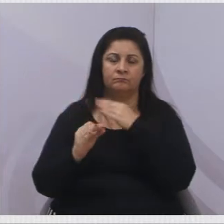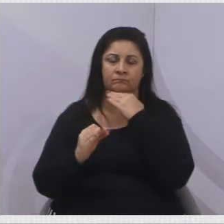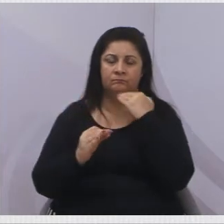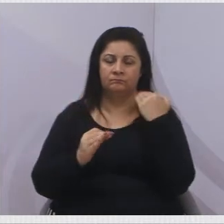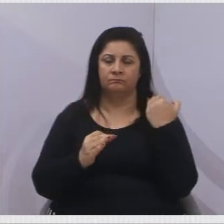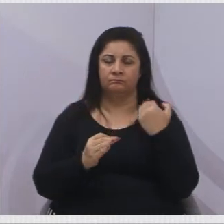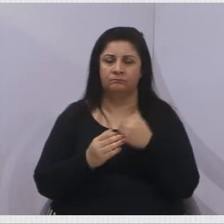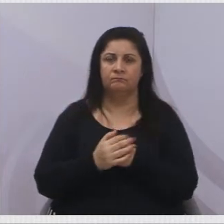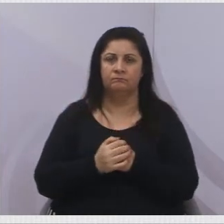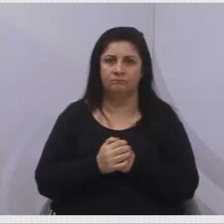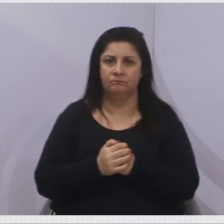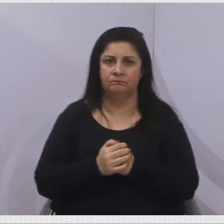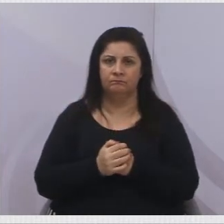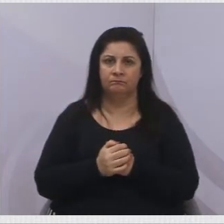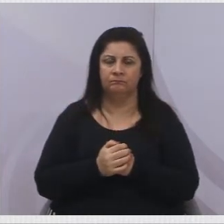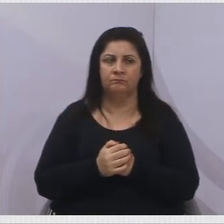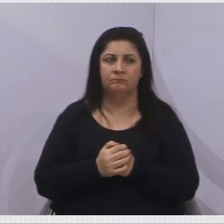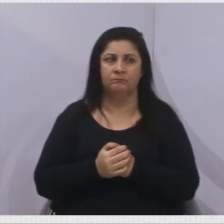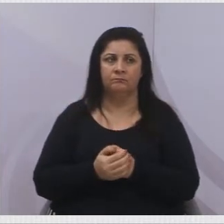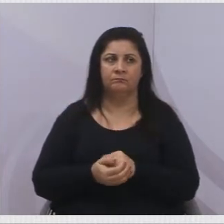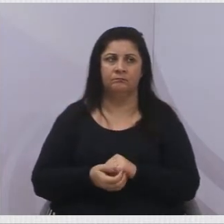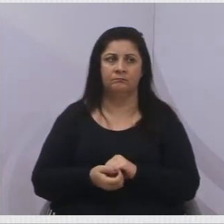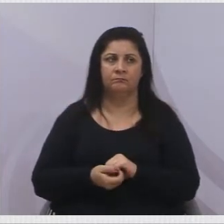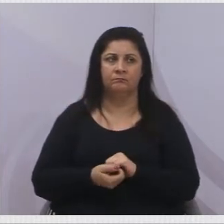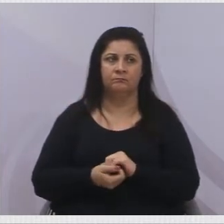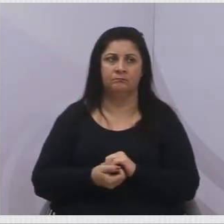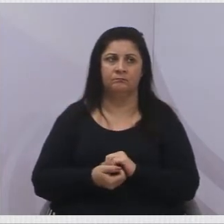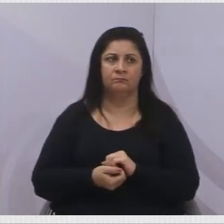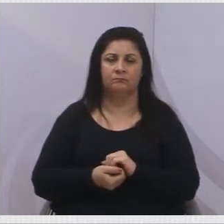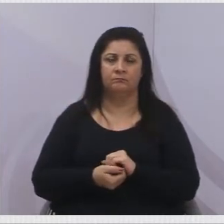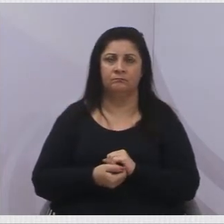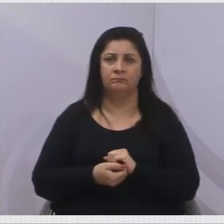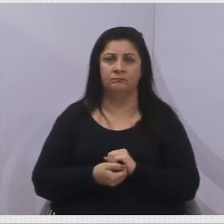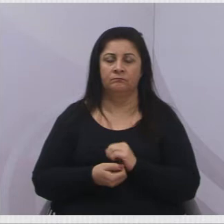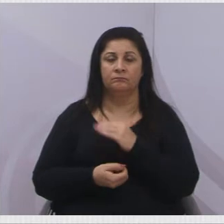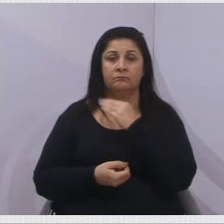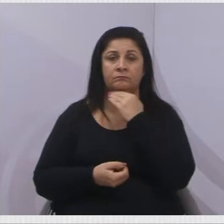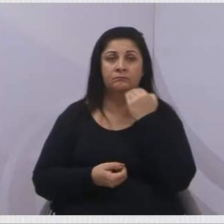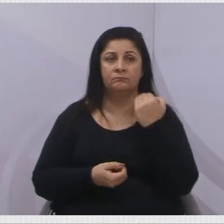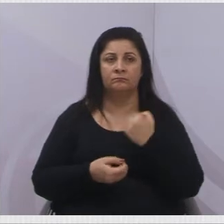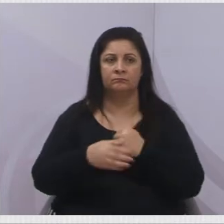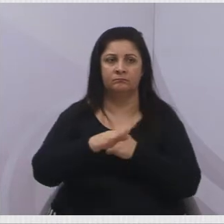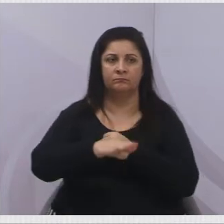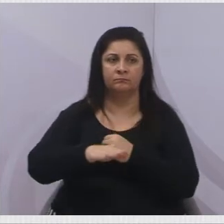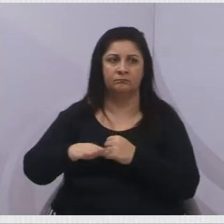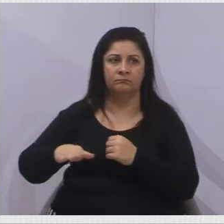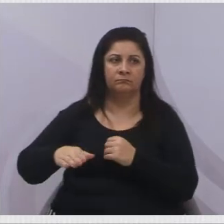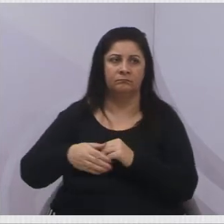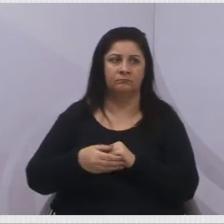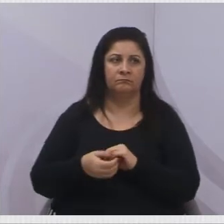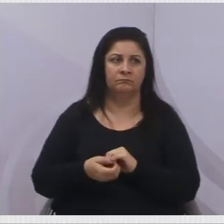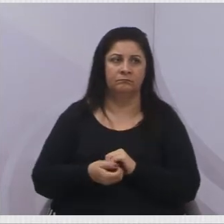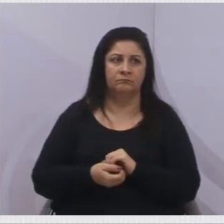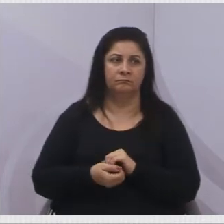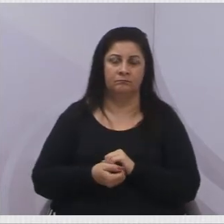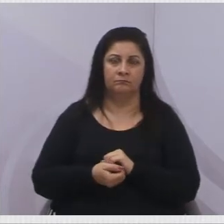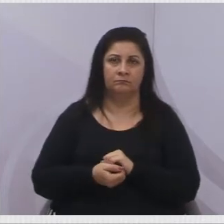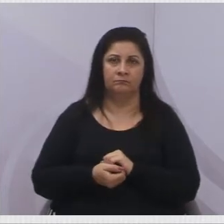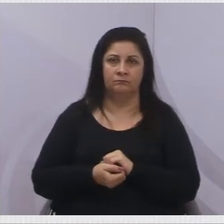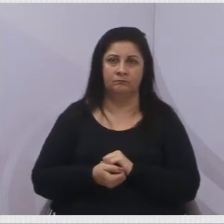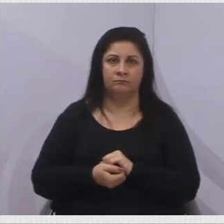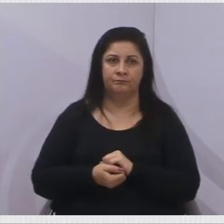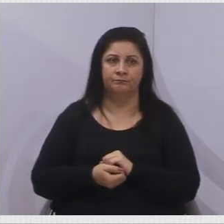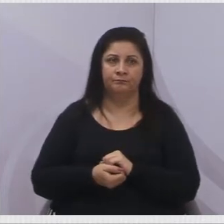se compararmos os 2 anos. Com relação à mortalidade infantil,